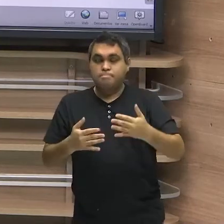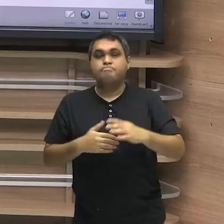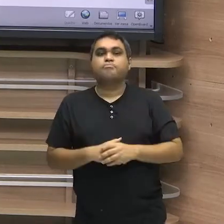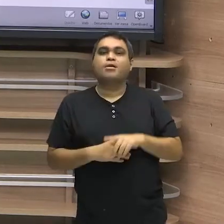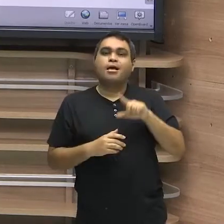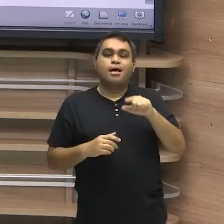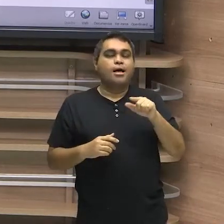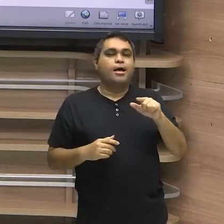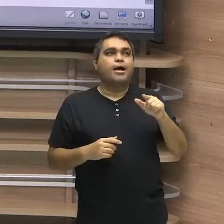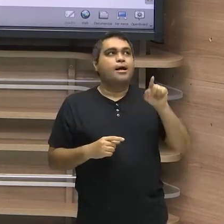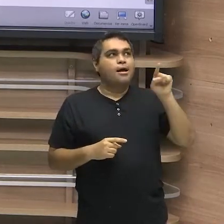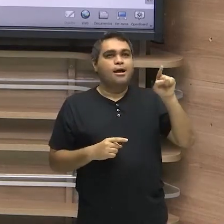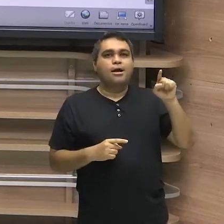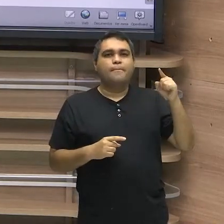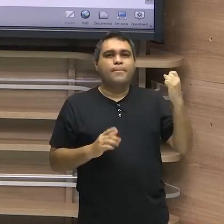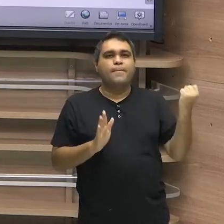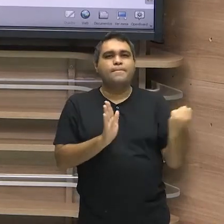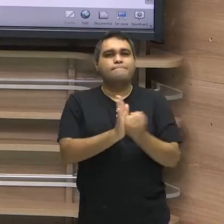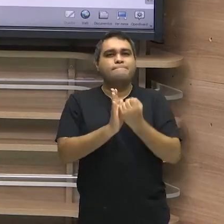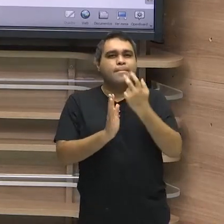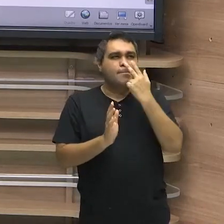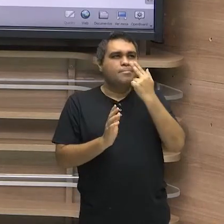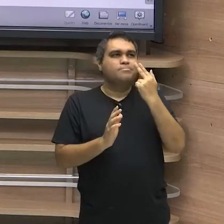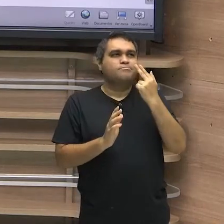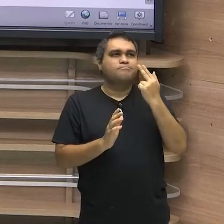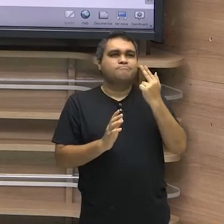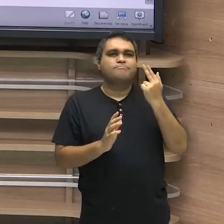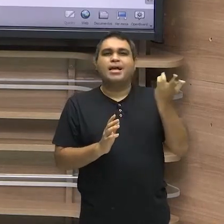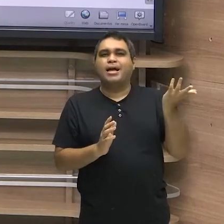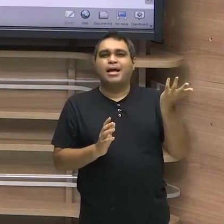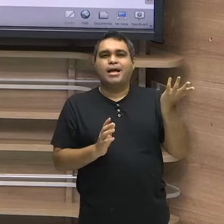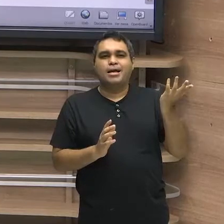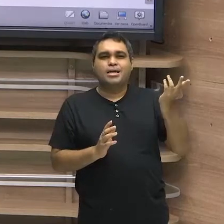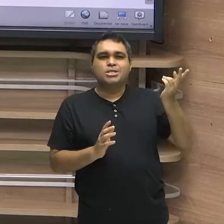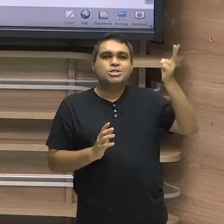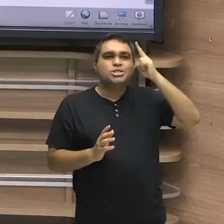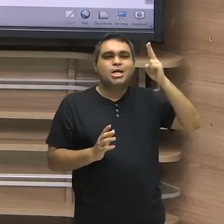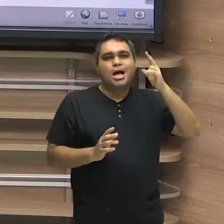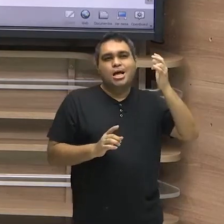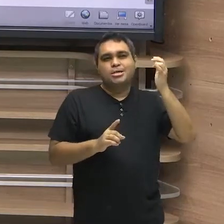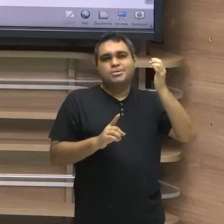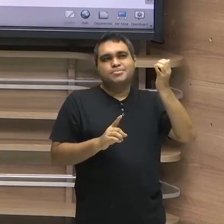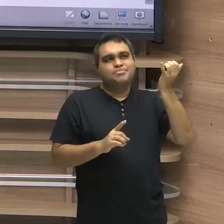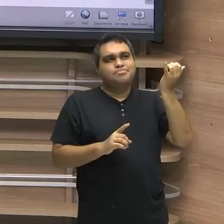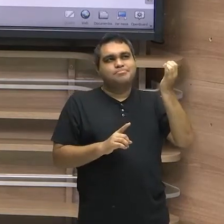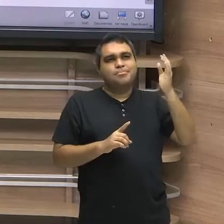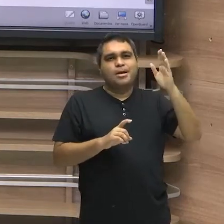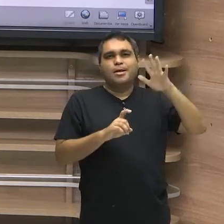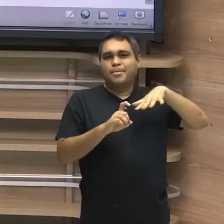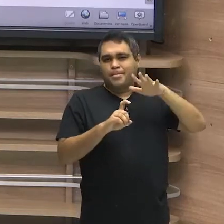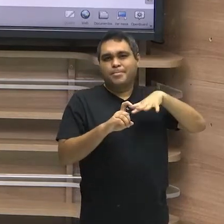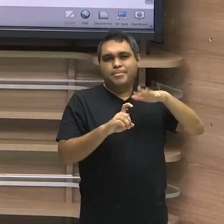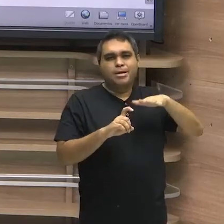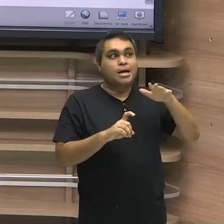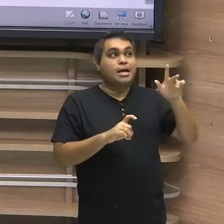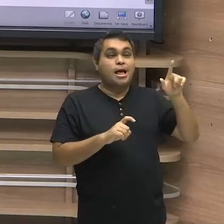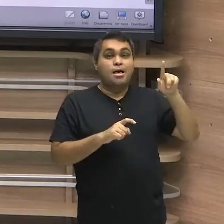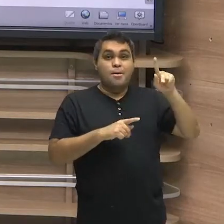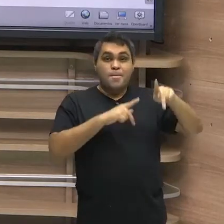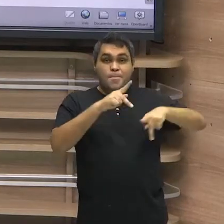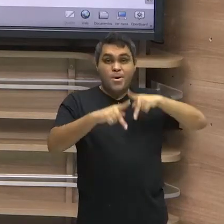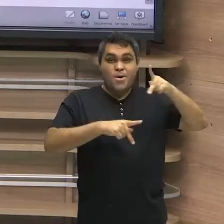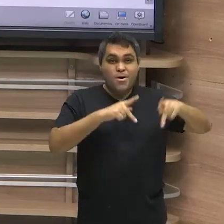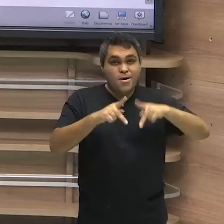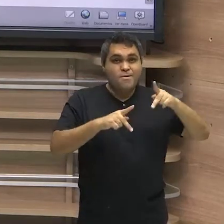né? Claro que tem mais um fundo aí de imaginação do que um fundo histórico. E aí, durante a construção dessa torre,